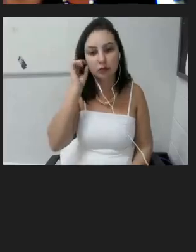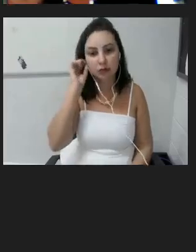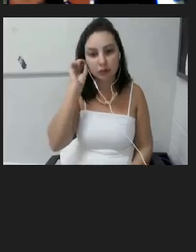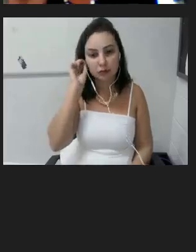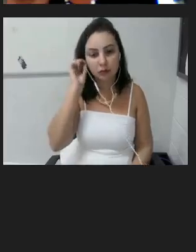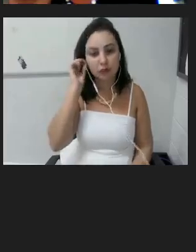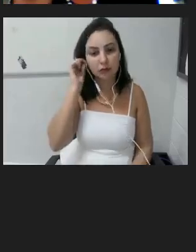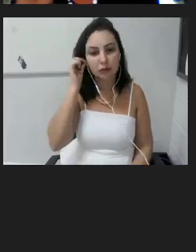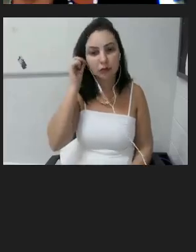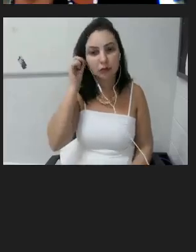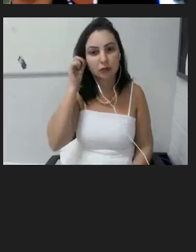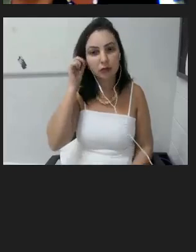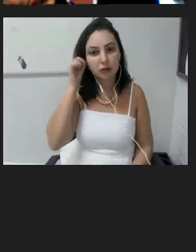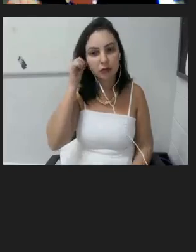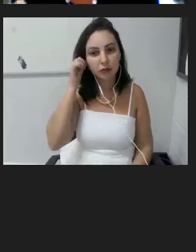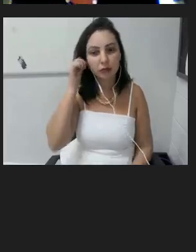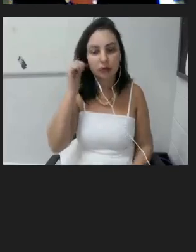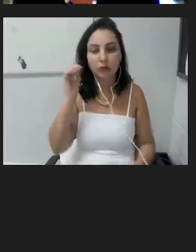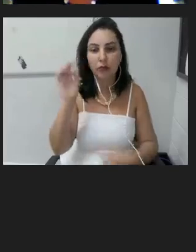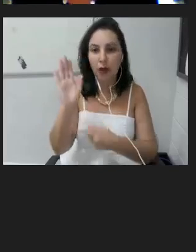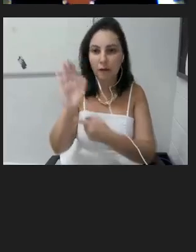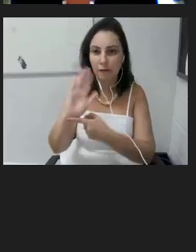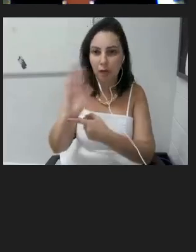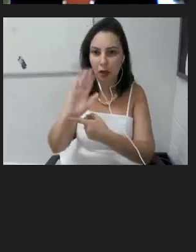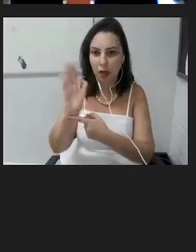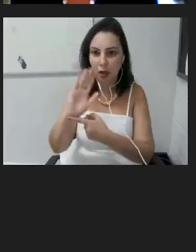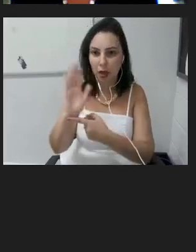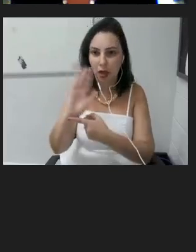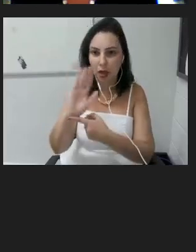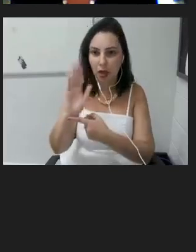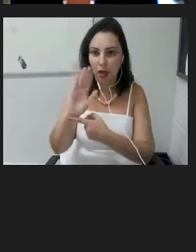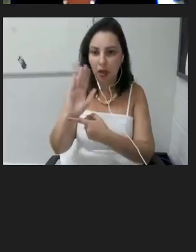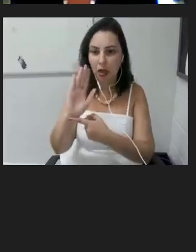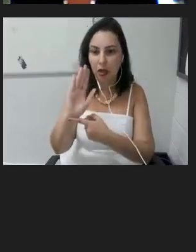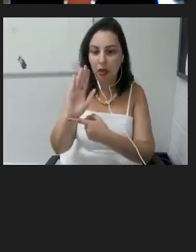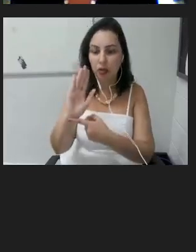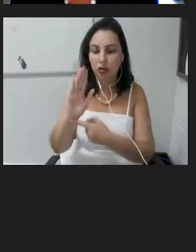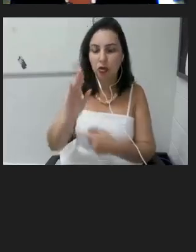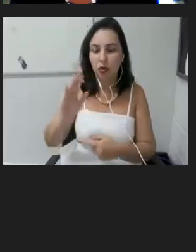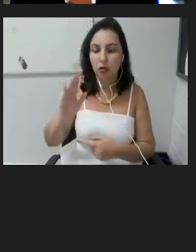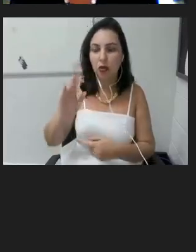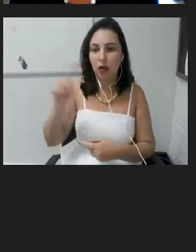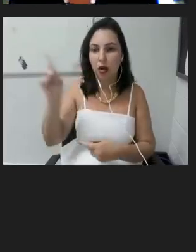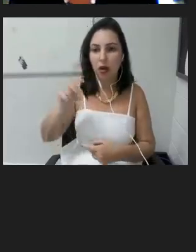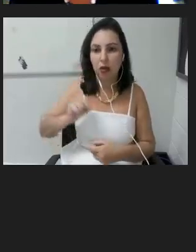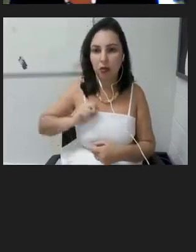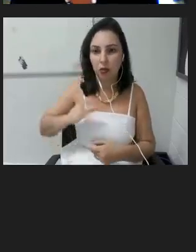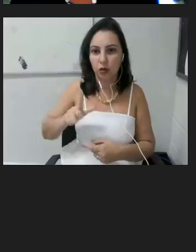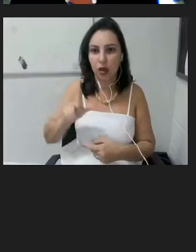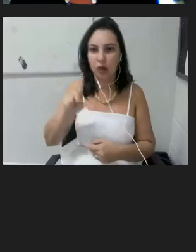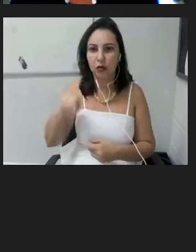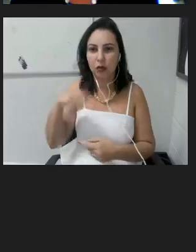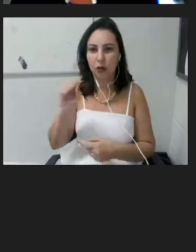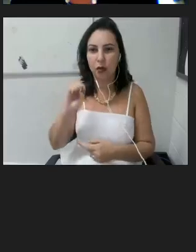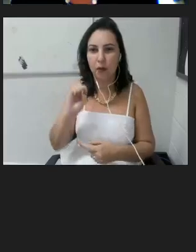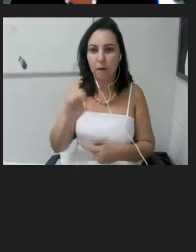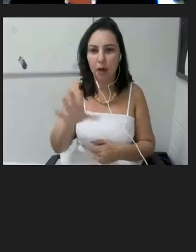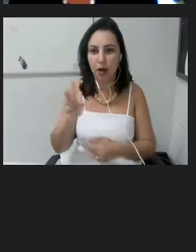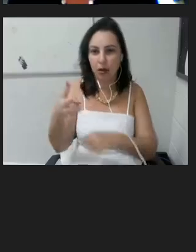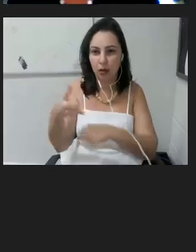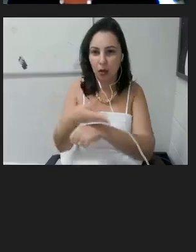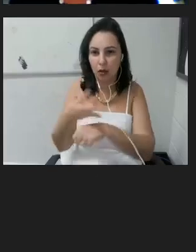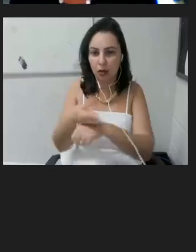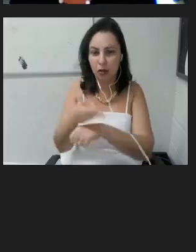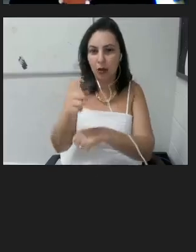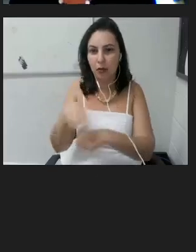um videozinho do Colégio de Psicólogos de Portugal que eu acho que a gente pode mandar depois pelo WhatsApp por conta